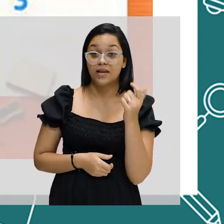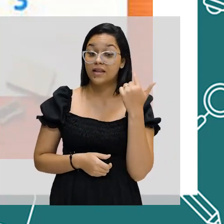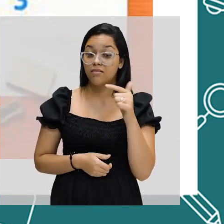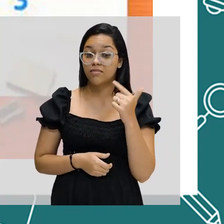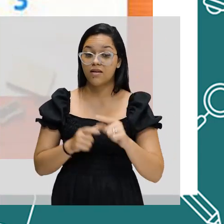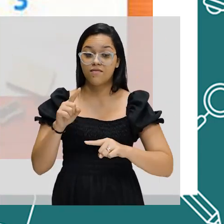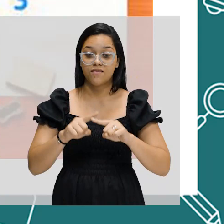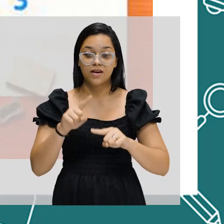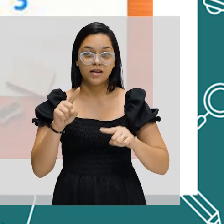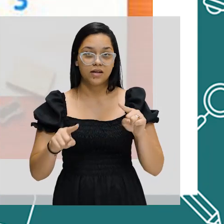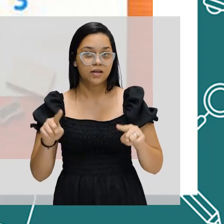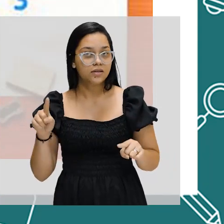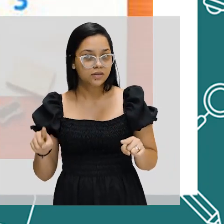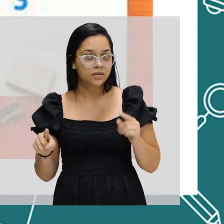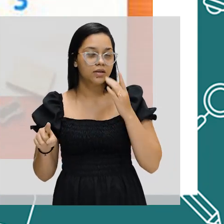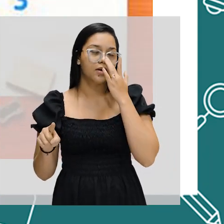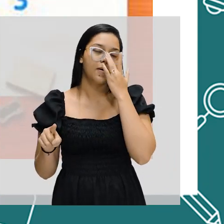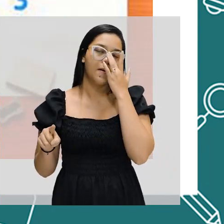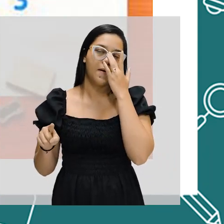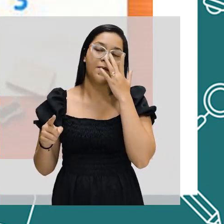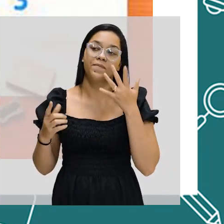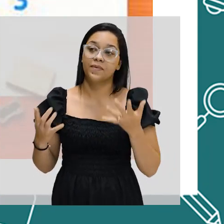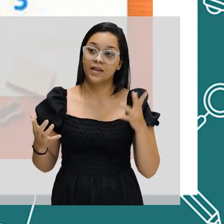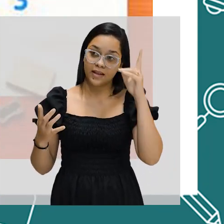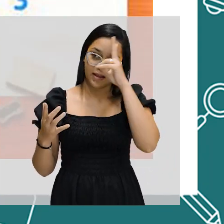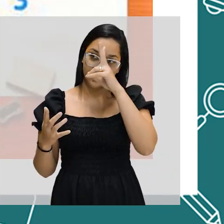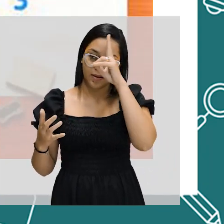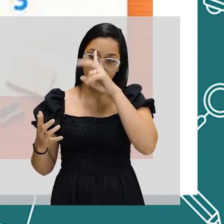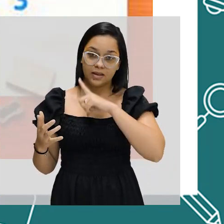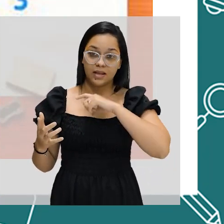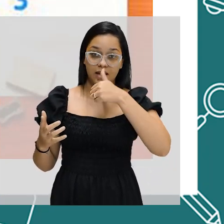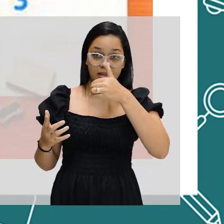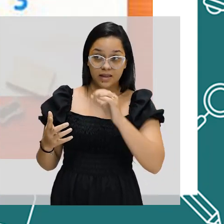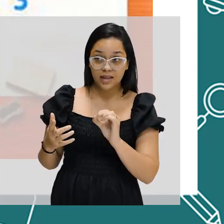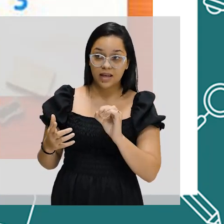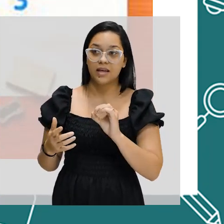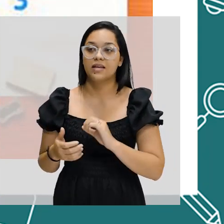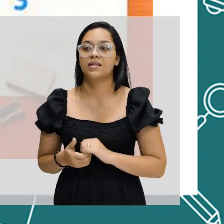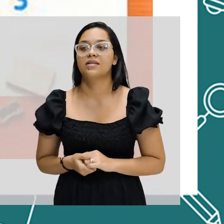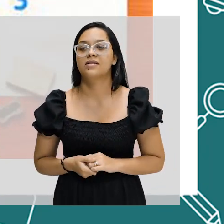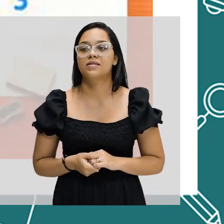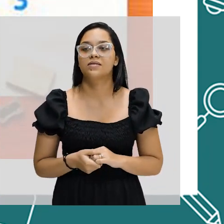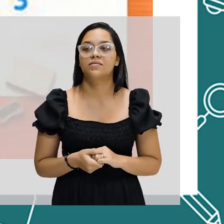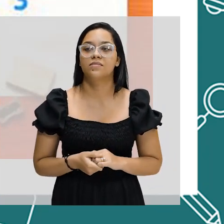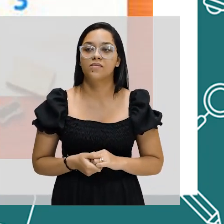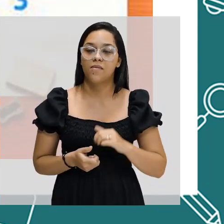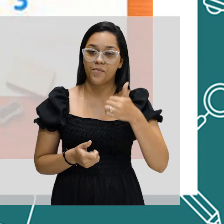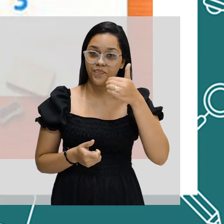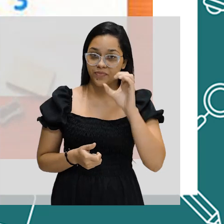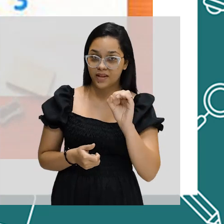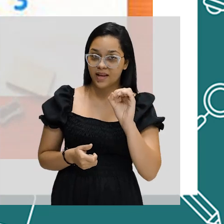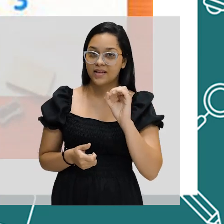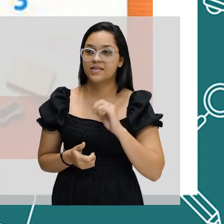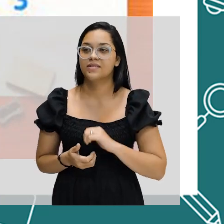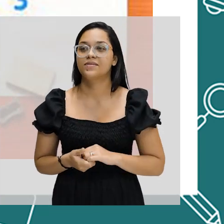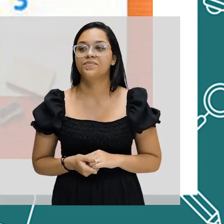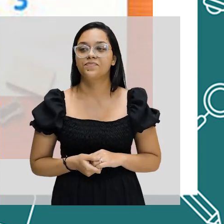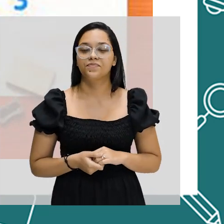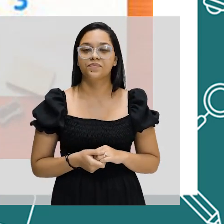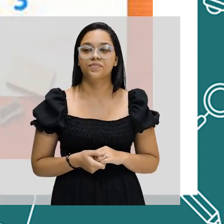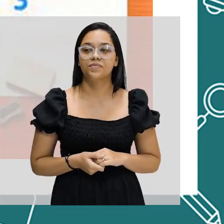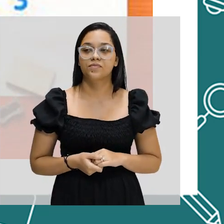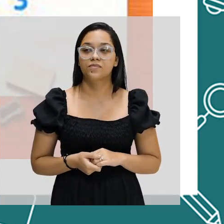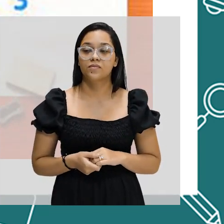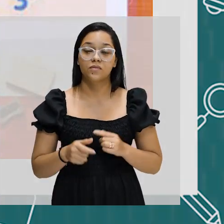a interjeição é uma das classes de palavras Lembrando que nós temos 10 né falar que 10 é quase caiu aqui o